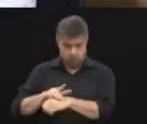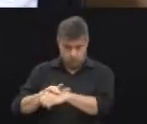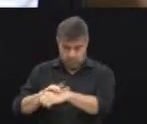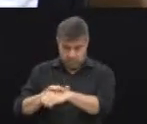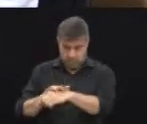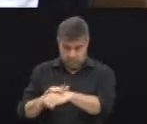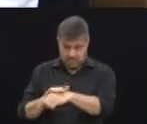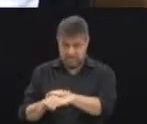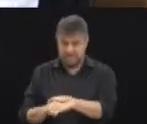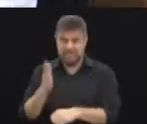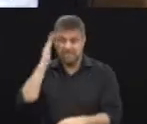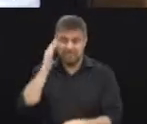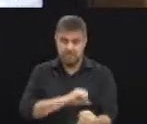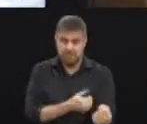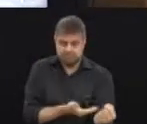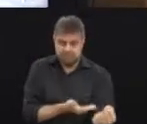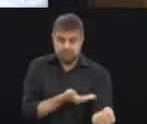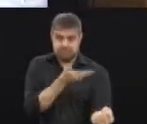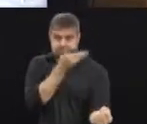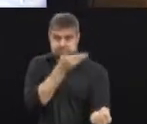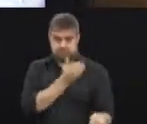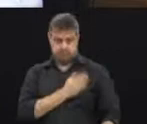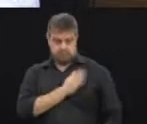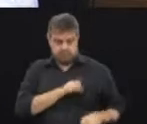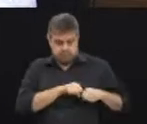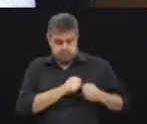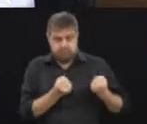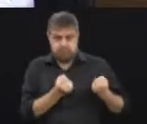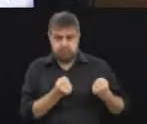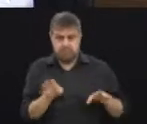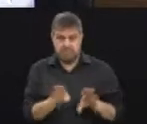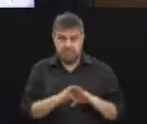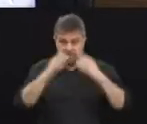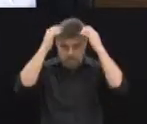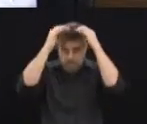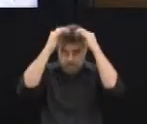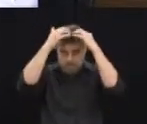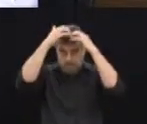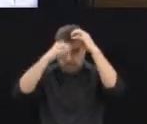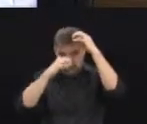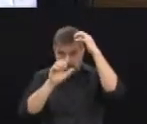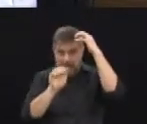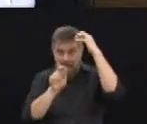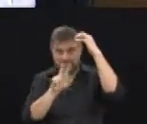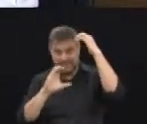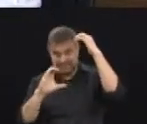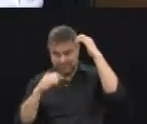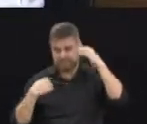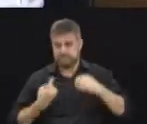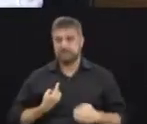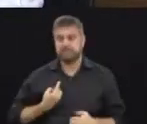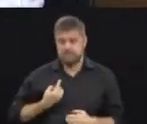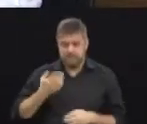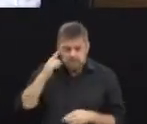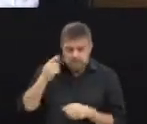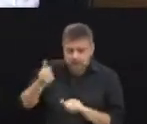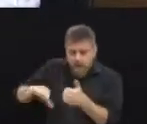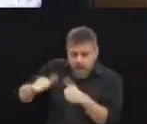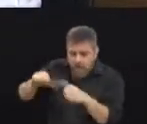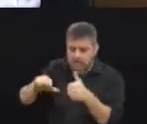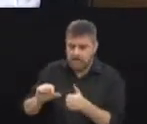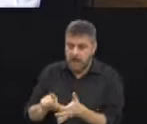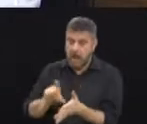nenhuma doença, se ela tem pressão alta, se ela teve um infarto, se ela teve um AVC, tudo isso a gente tem que levar em consideração